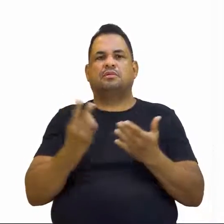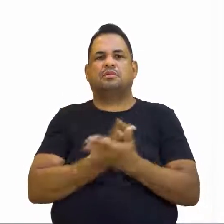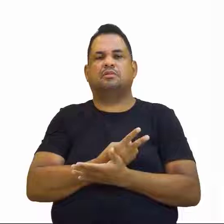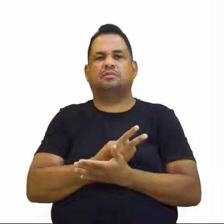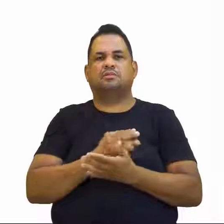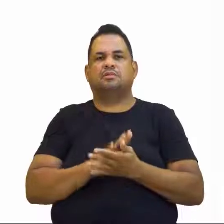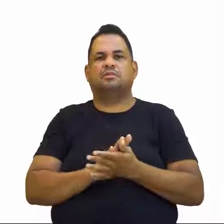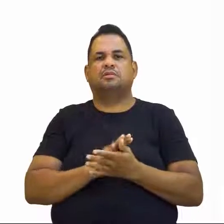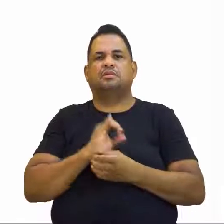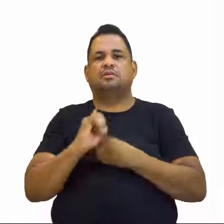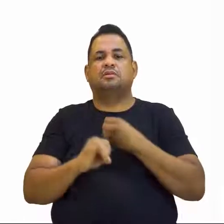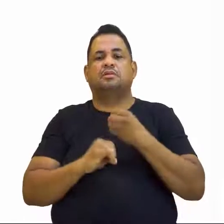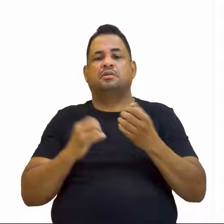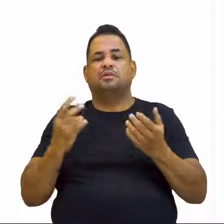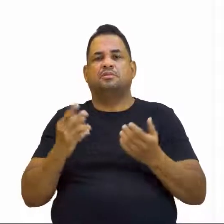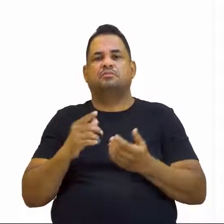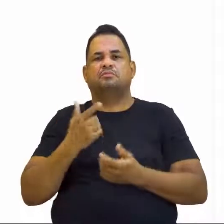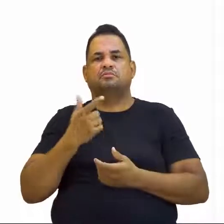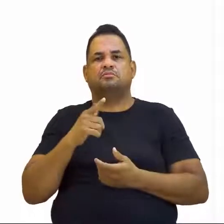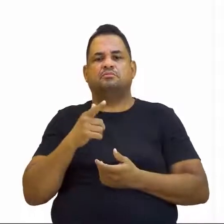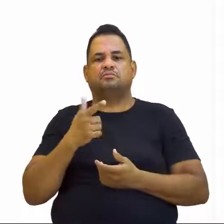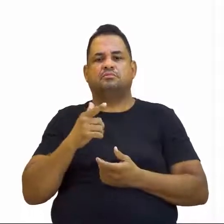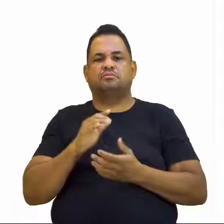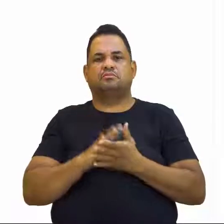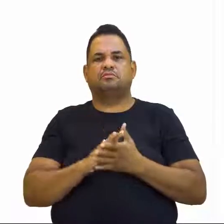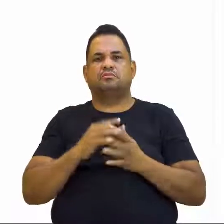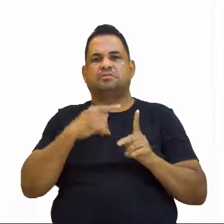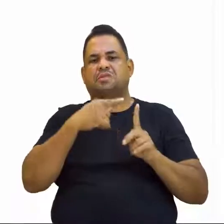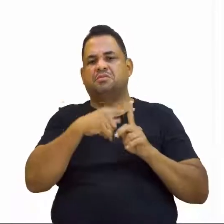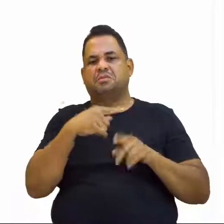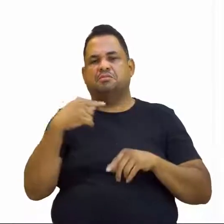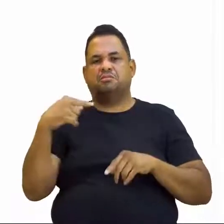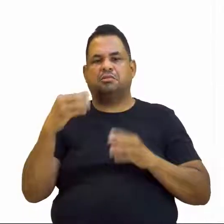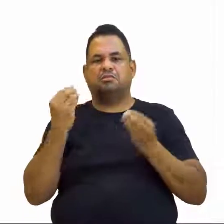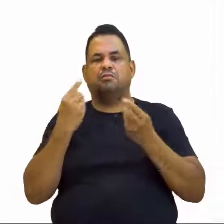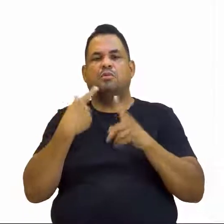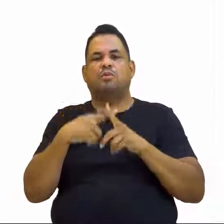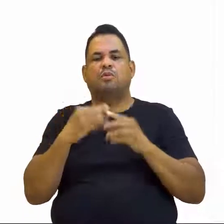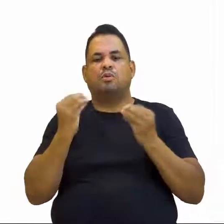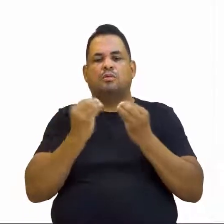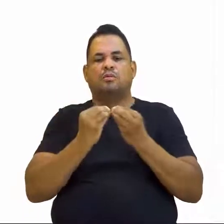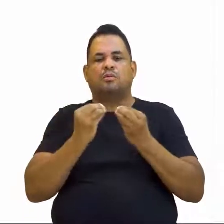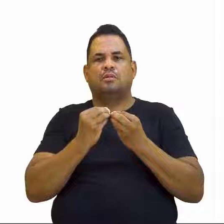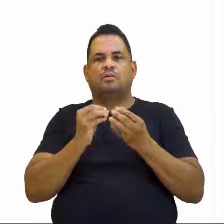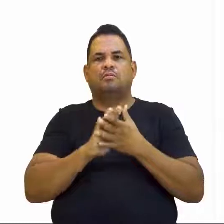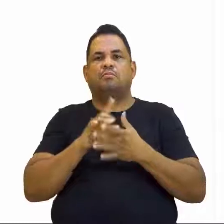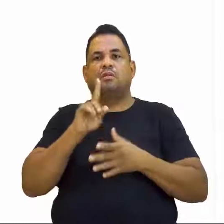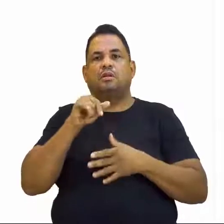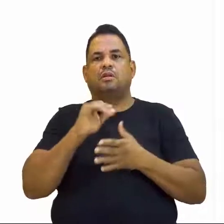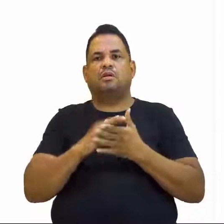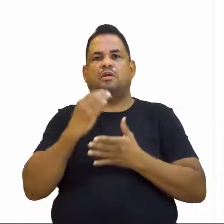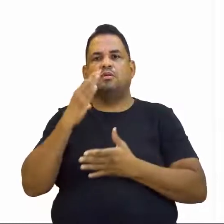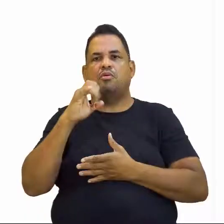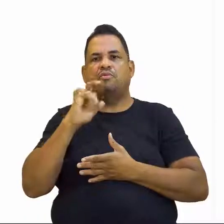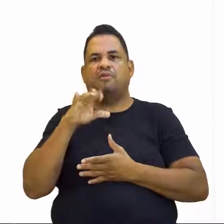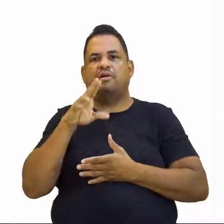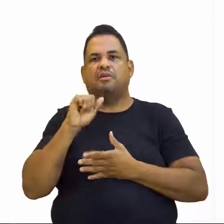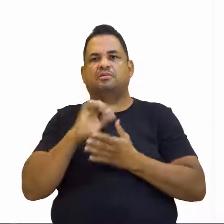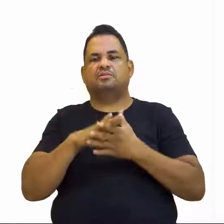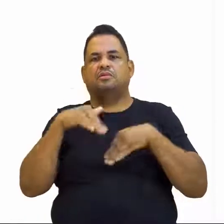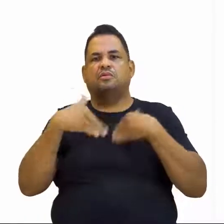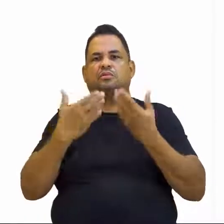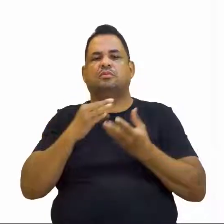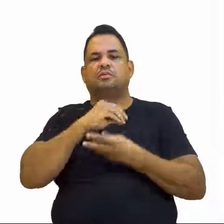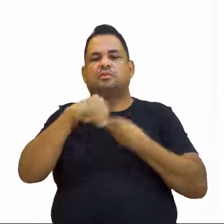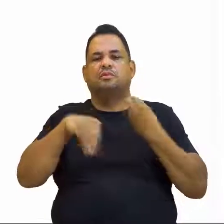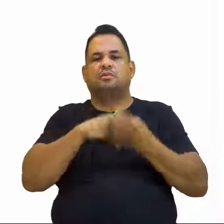ionização. Por quê? Não existe carga na minha molécula, porque é uma molécula covalente, mas em meio aquoso